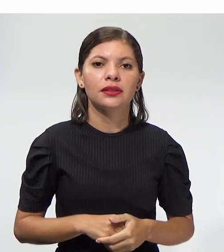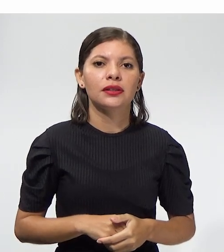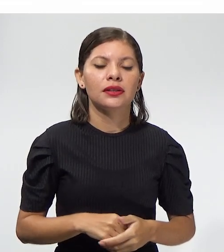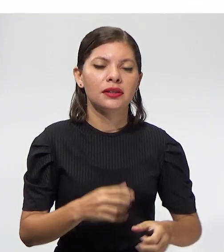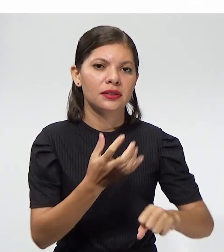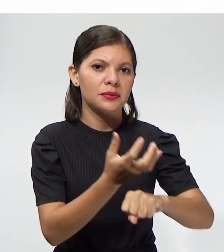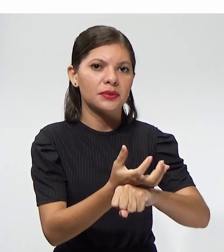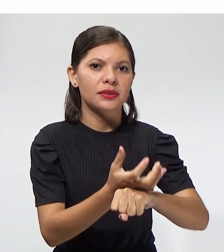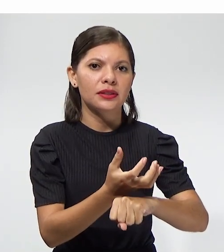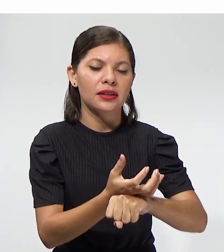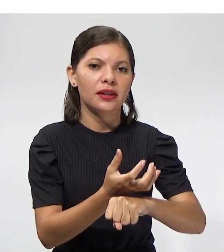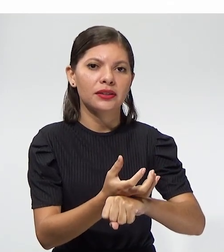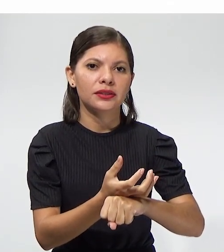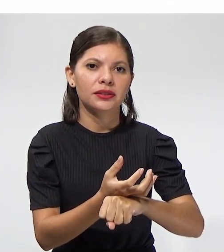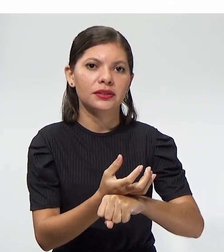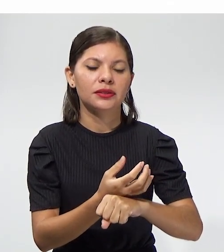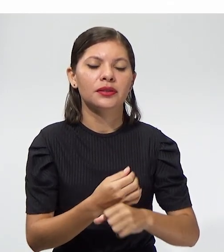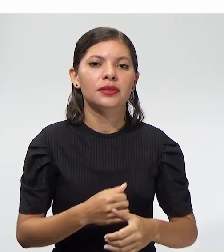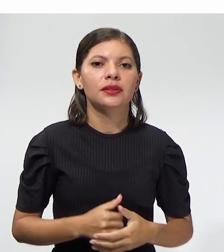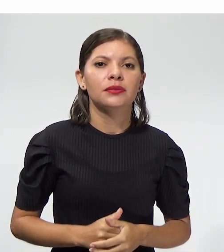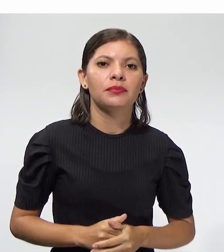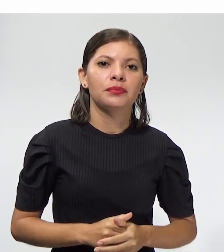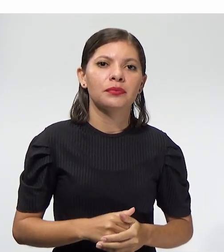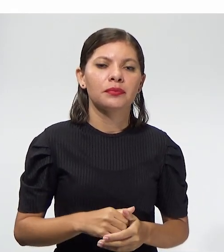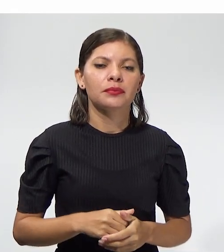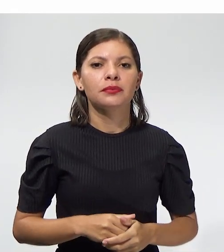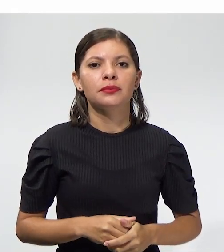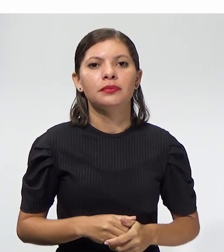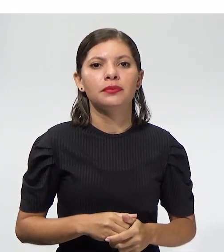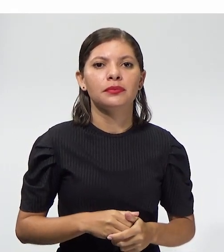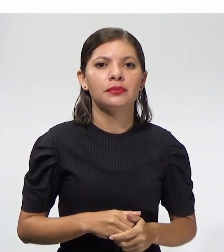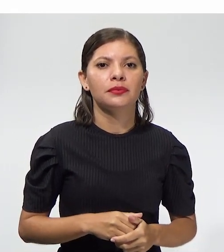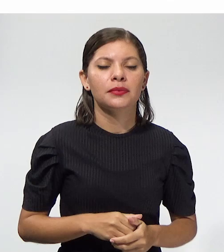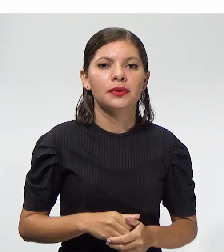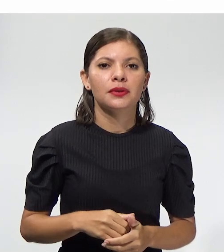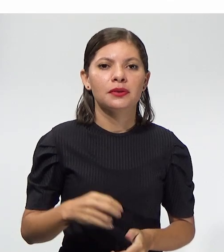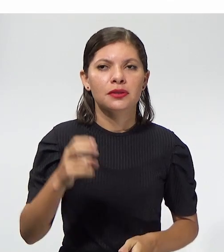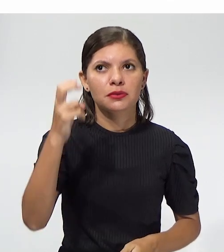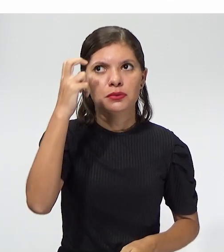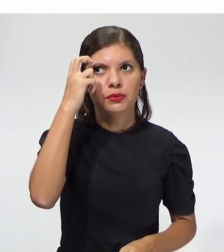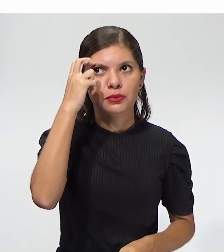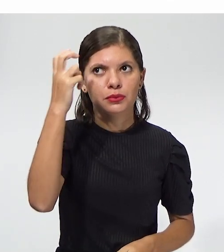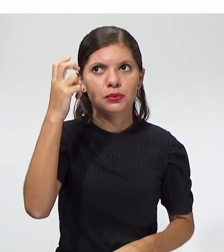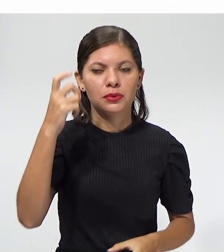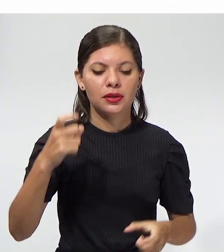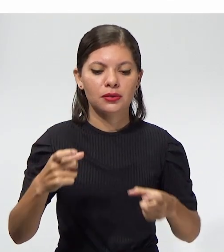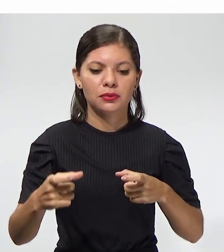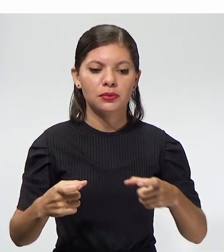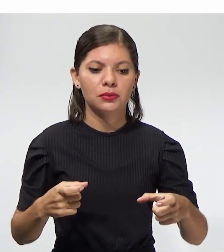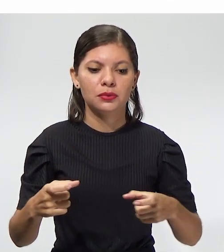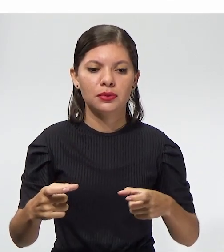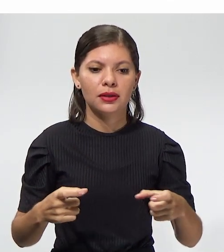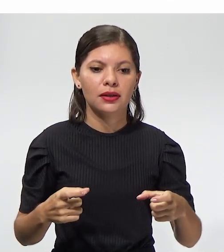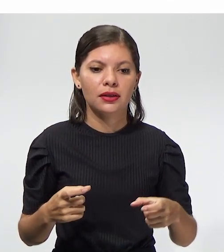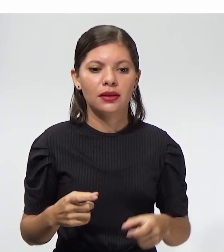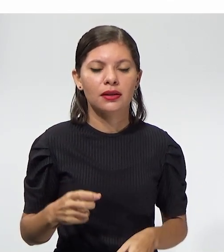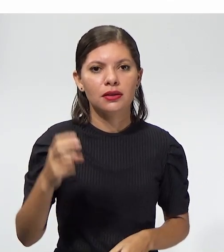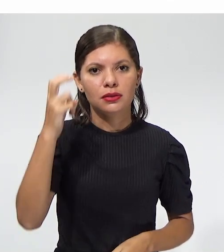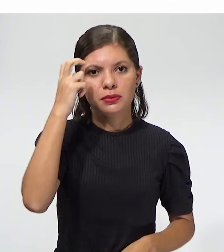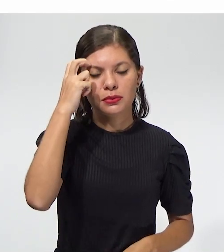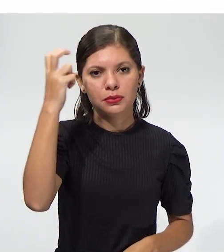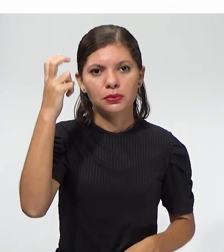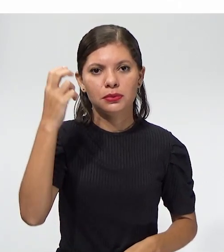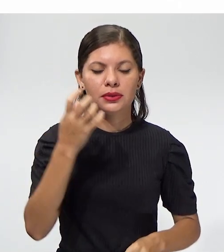interdisciplinar, buscar a interdisciplinaridade, você precisa conhecer a cultura do lugar. A cultura do lugar, inclusive da disciplina, ela não se